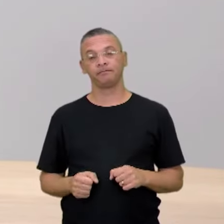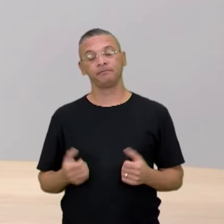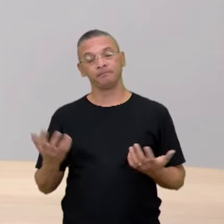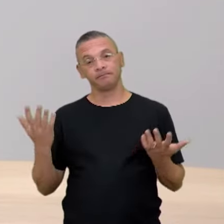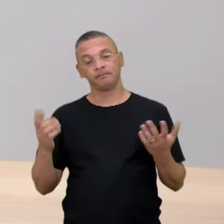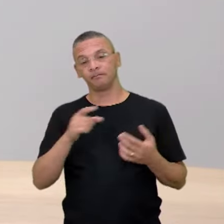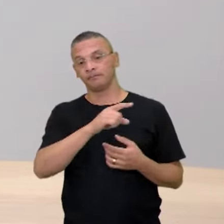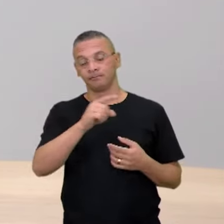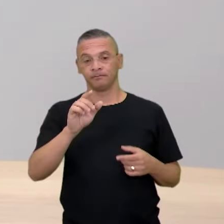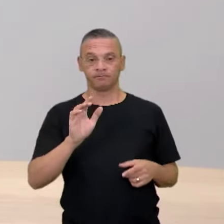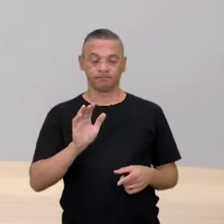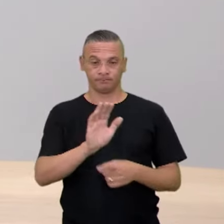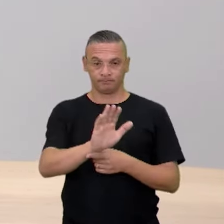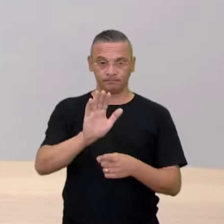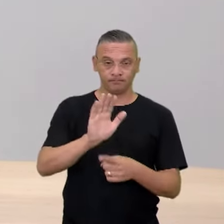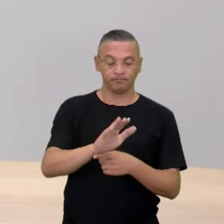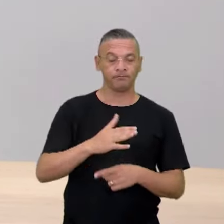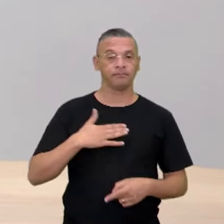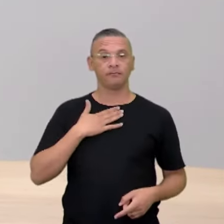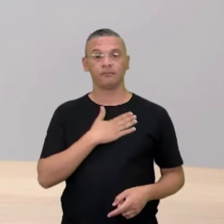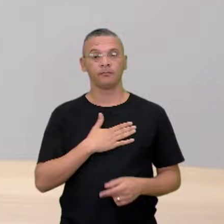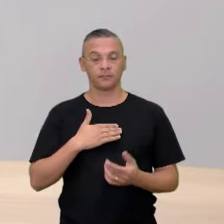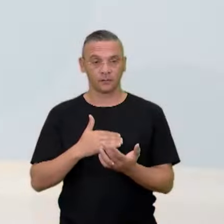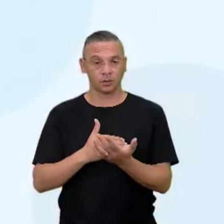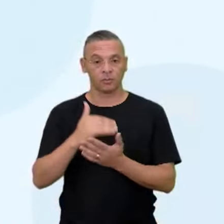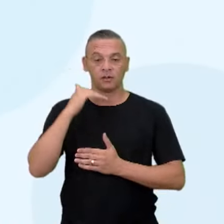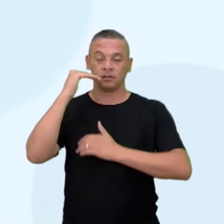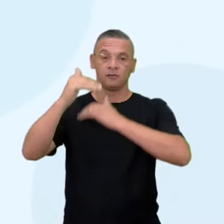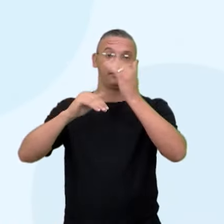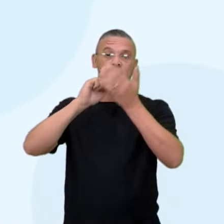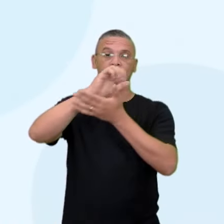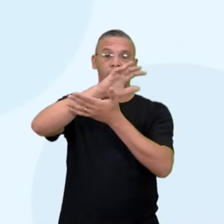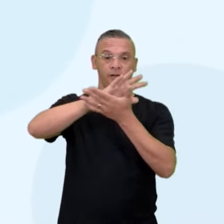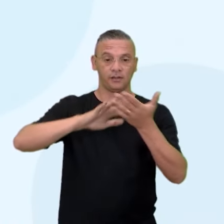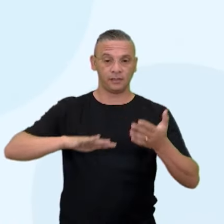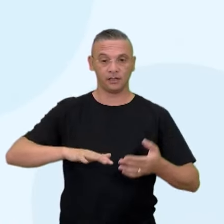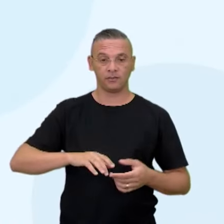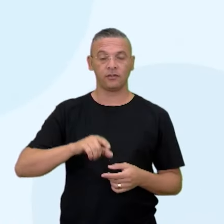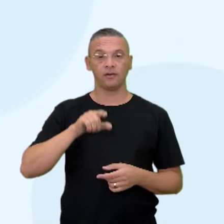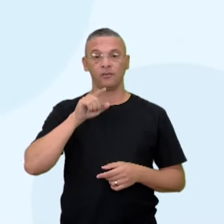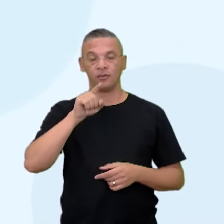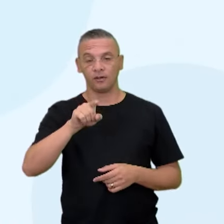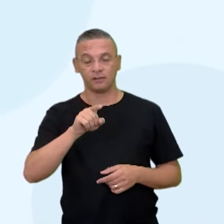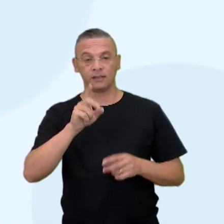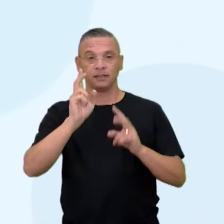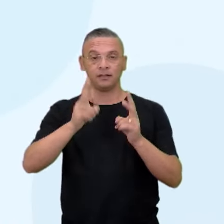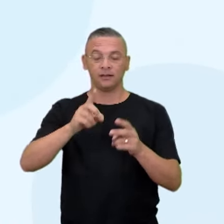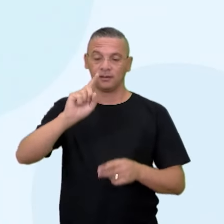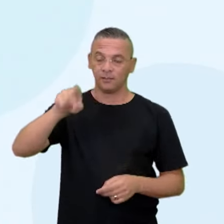Espero que tenha ajudado bastante aí, né, no início do desenvolvimento da atividade. E espero vocês para as